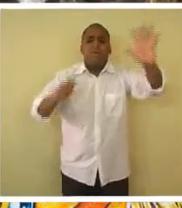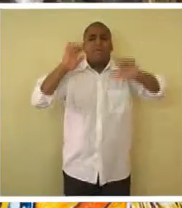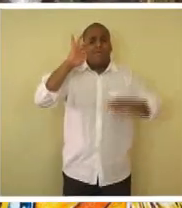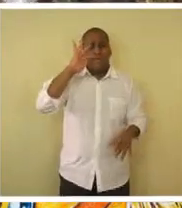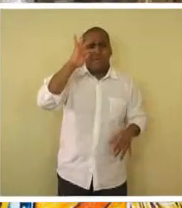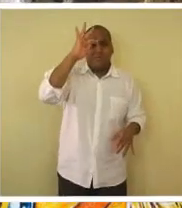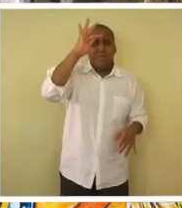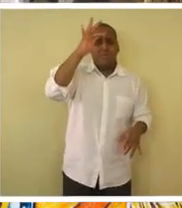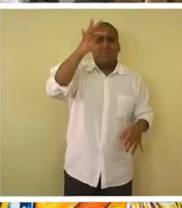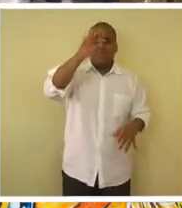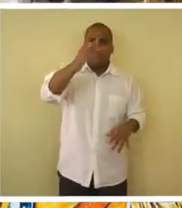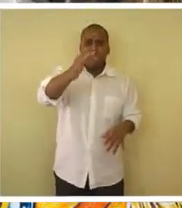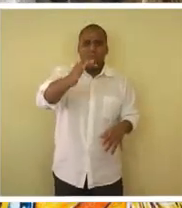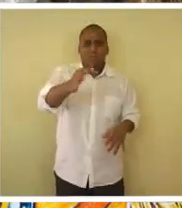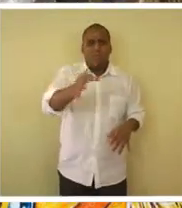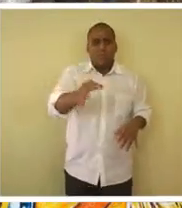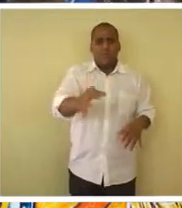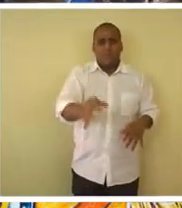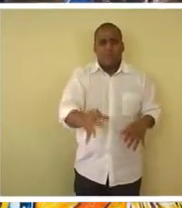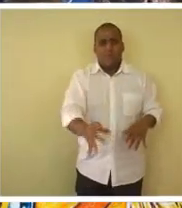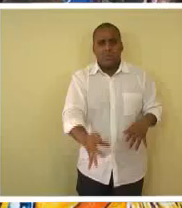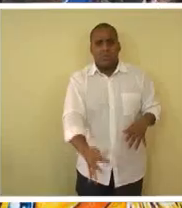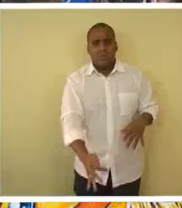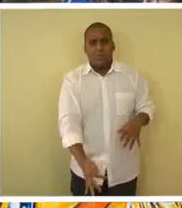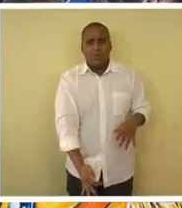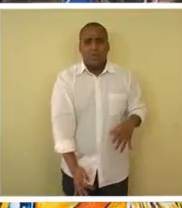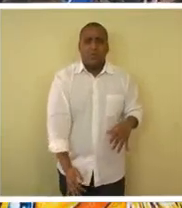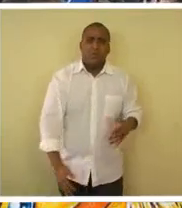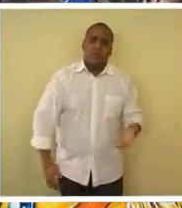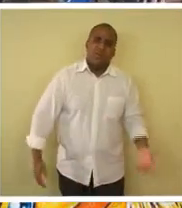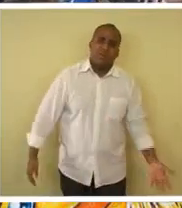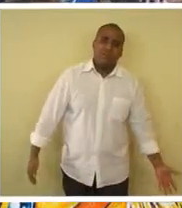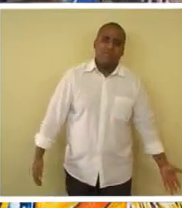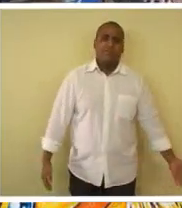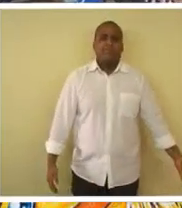A paz Que é só São os pais